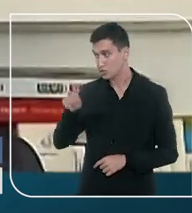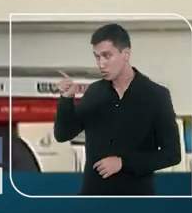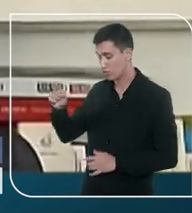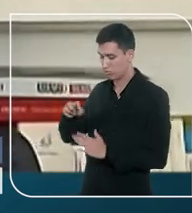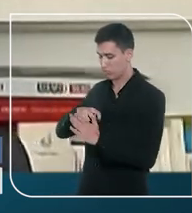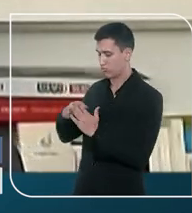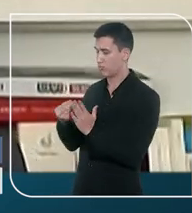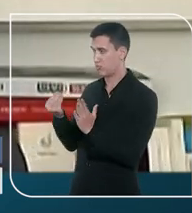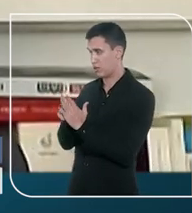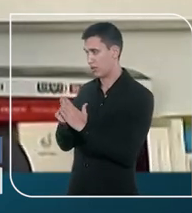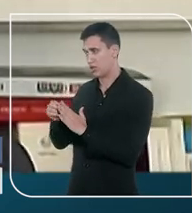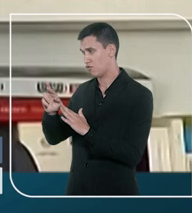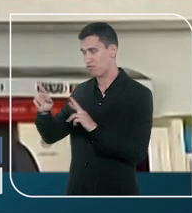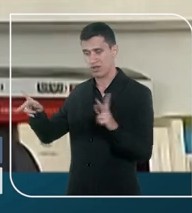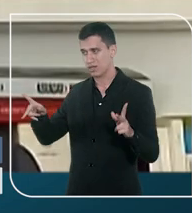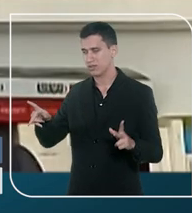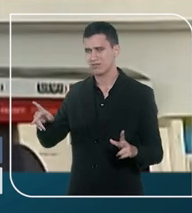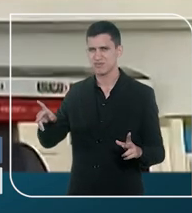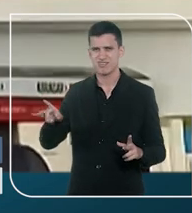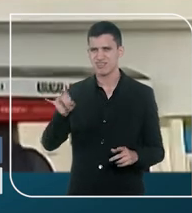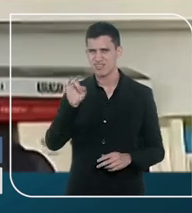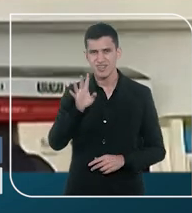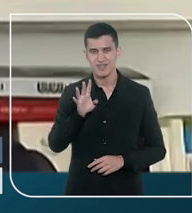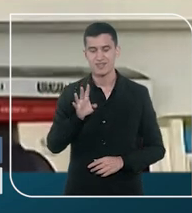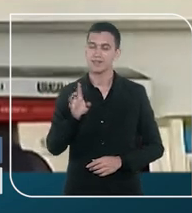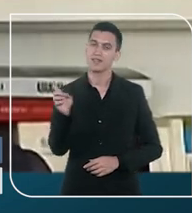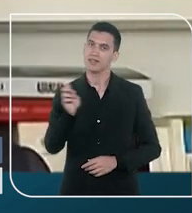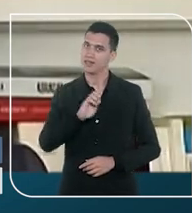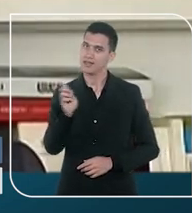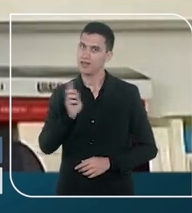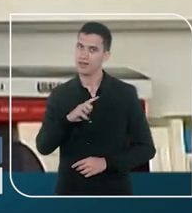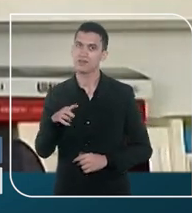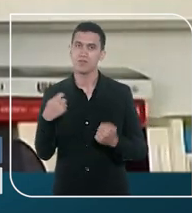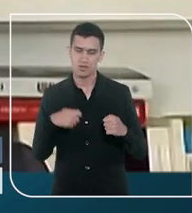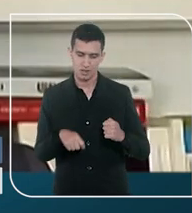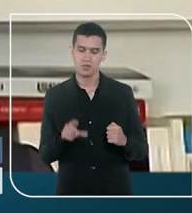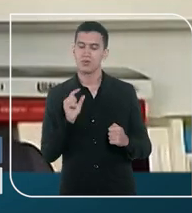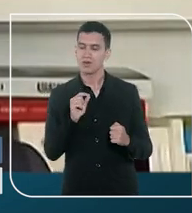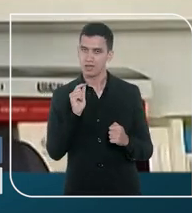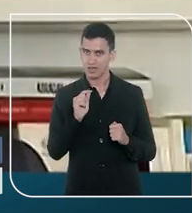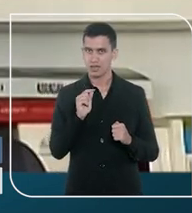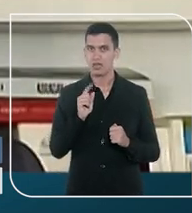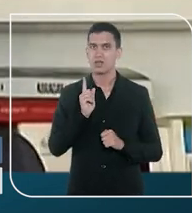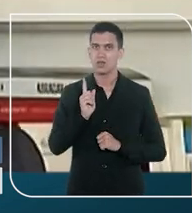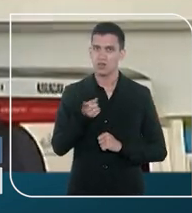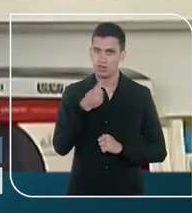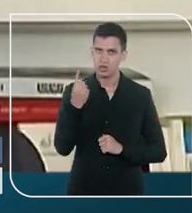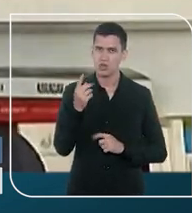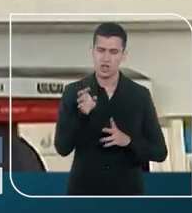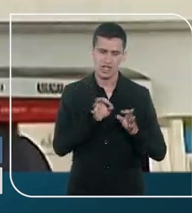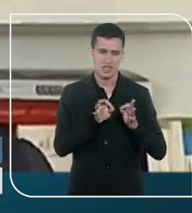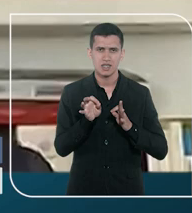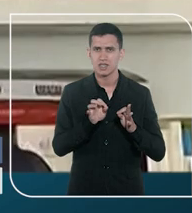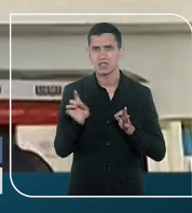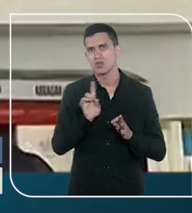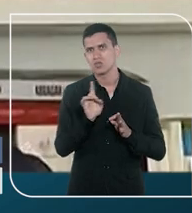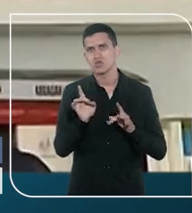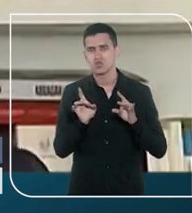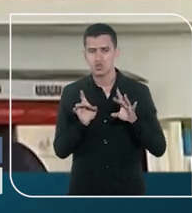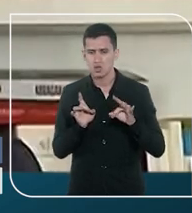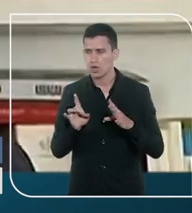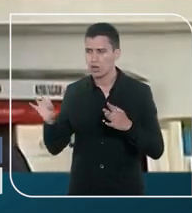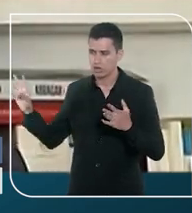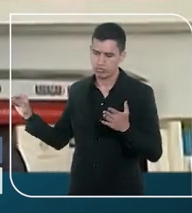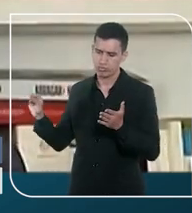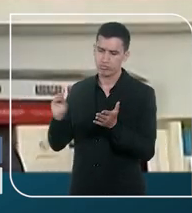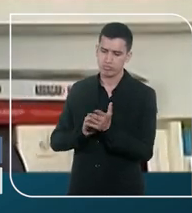diferente, então a gente precisa uniformizar. Não, é necessário, né, que nós não façamos tão somente a